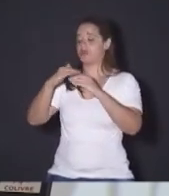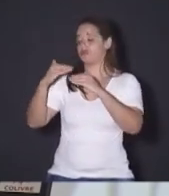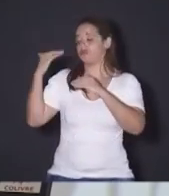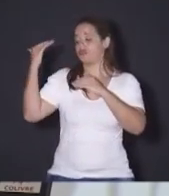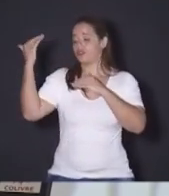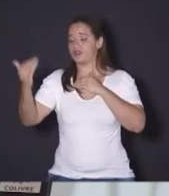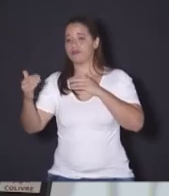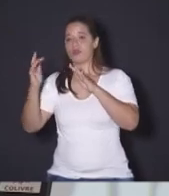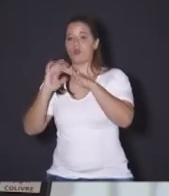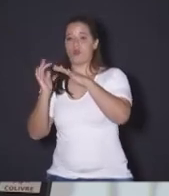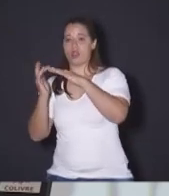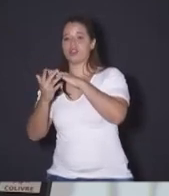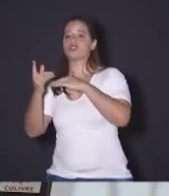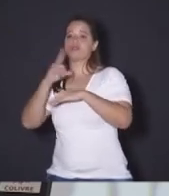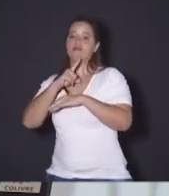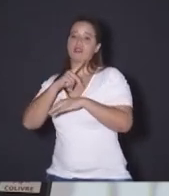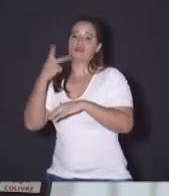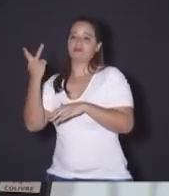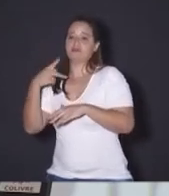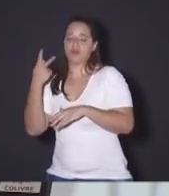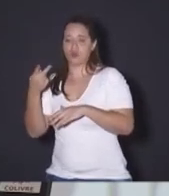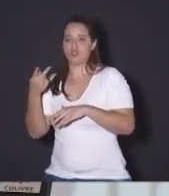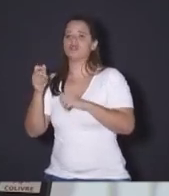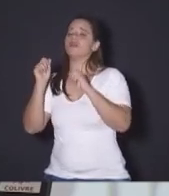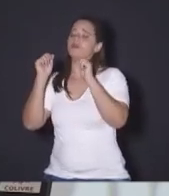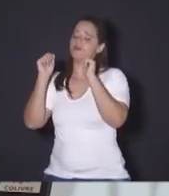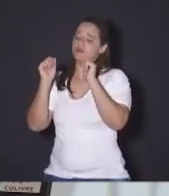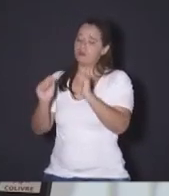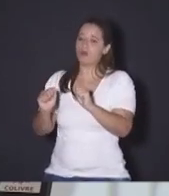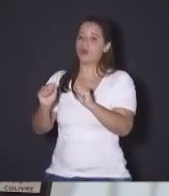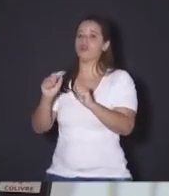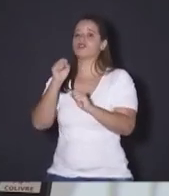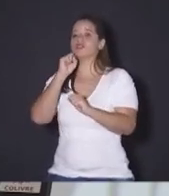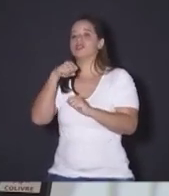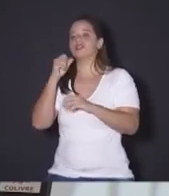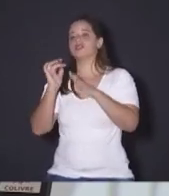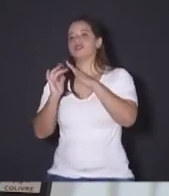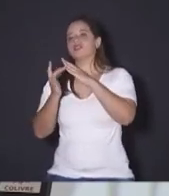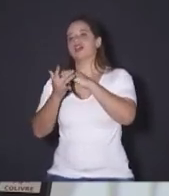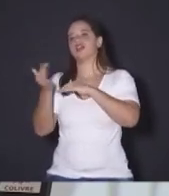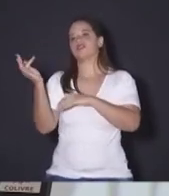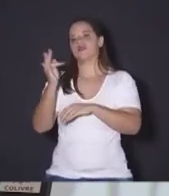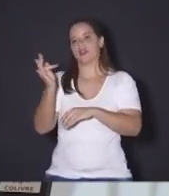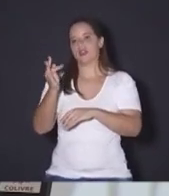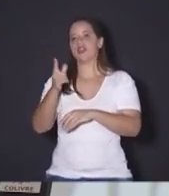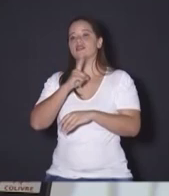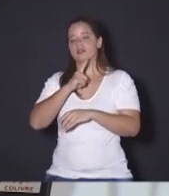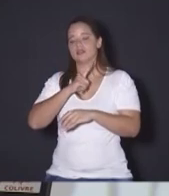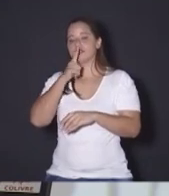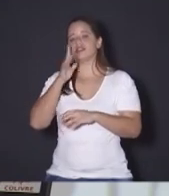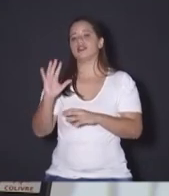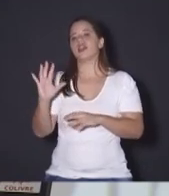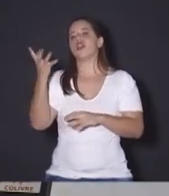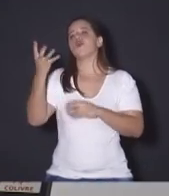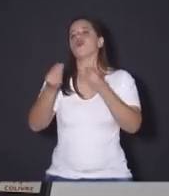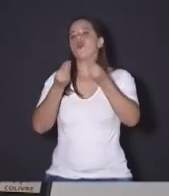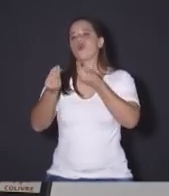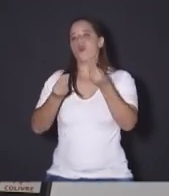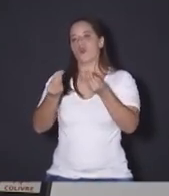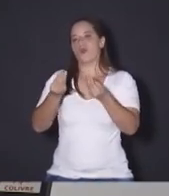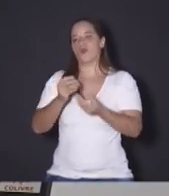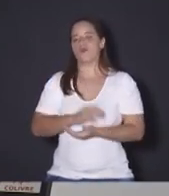rede que têm esse tipo de política e isso é possível se as redes foram federados existem soluções hoje para redes